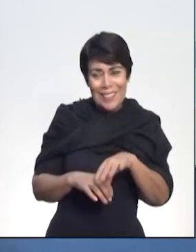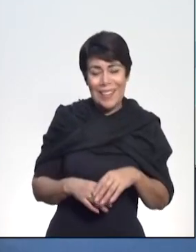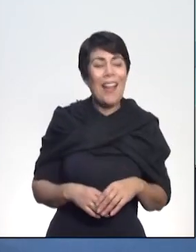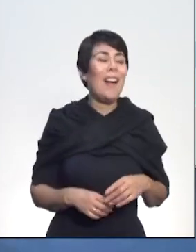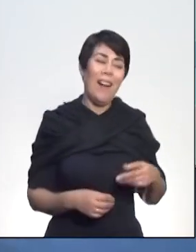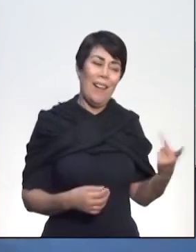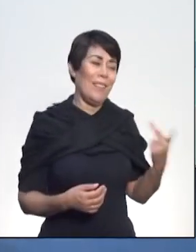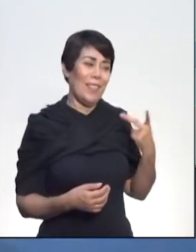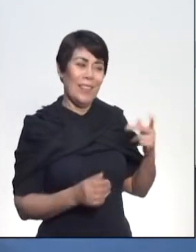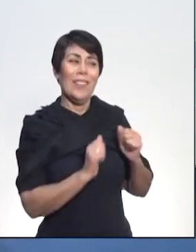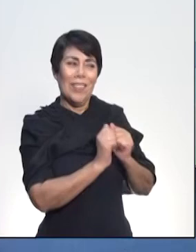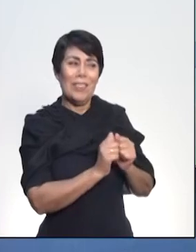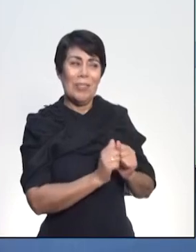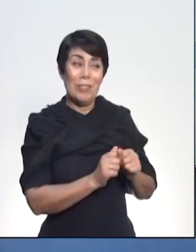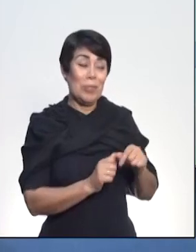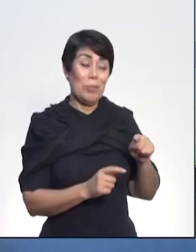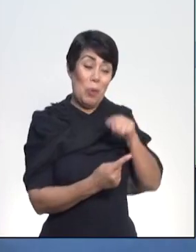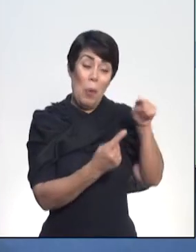isso.